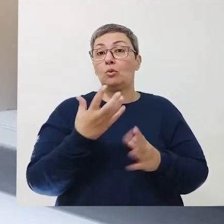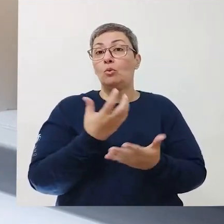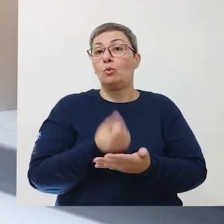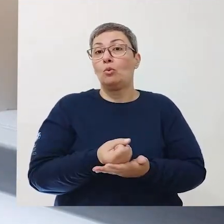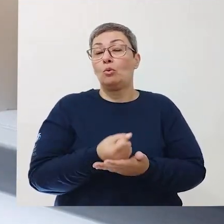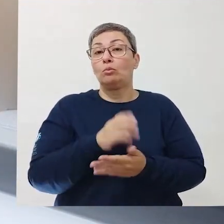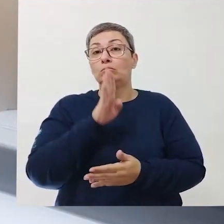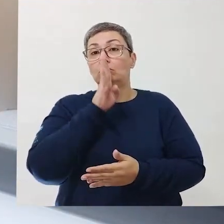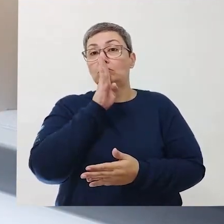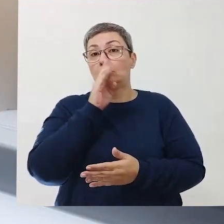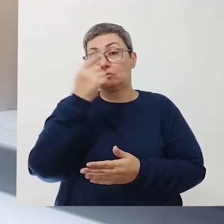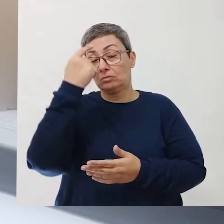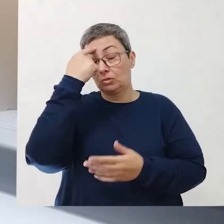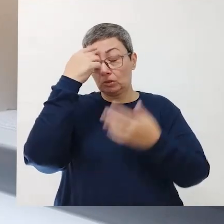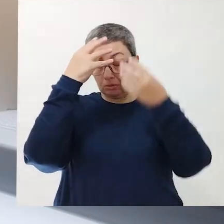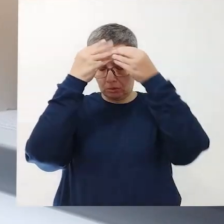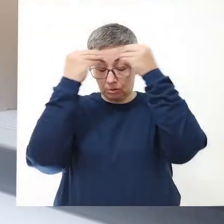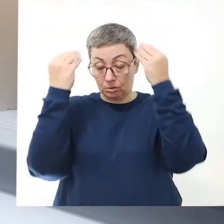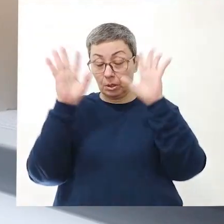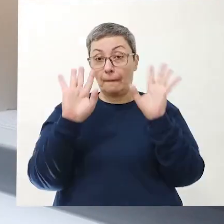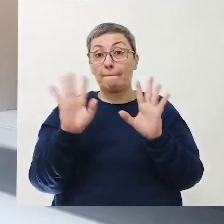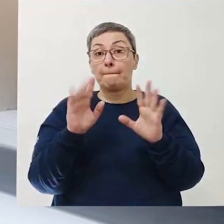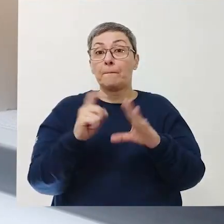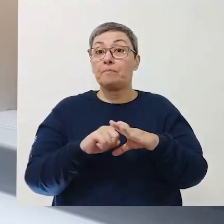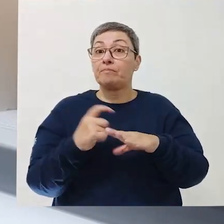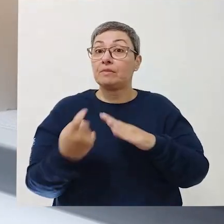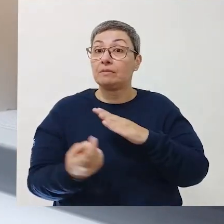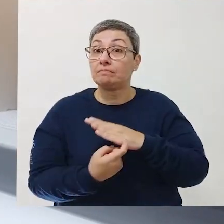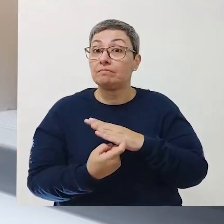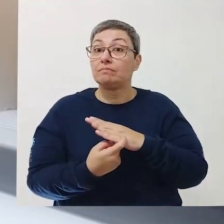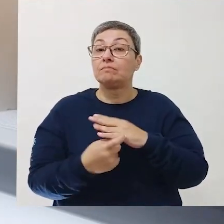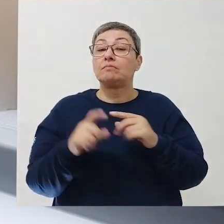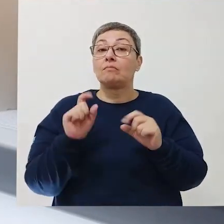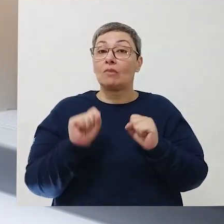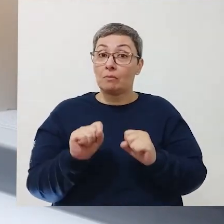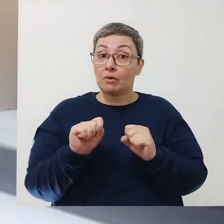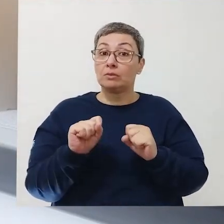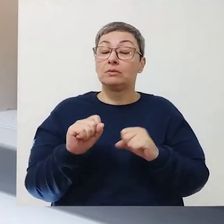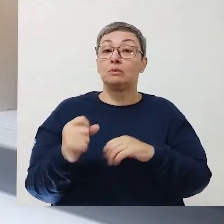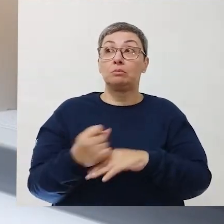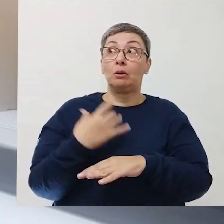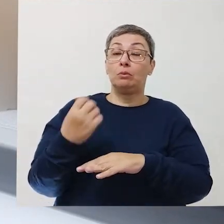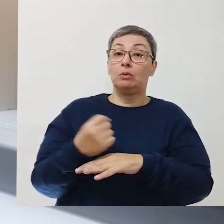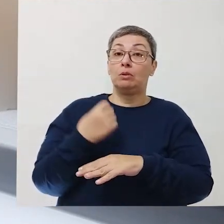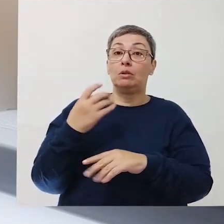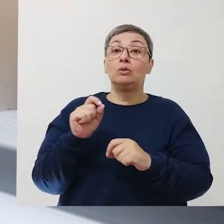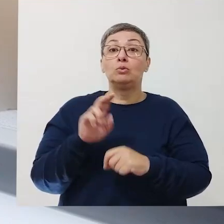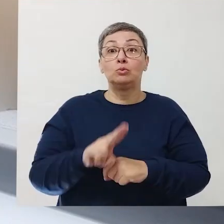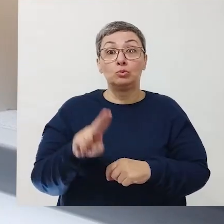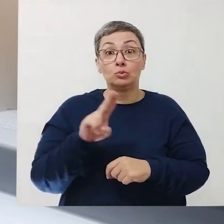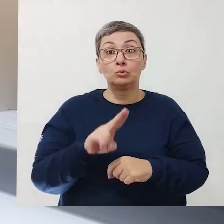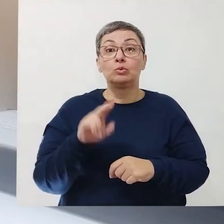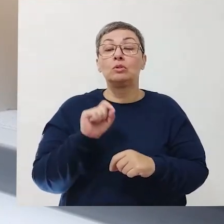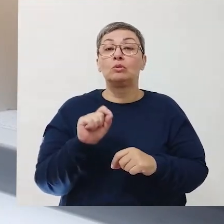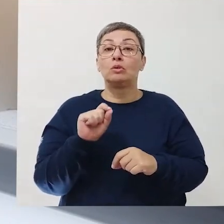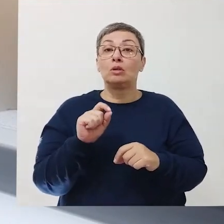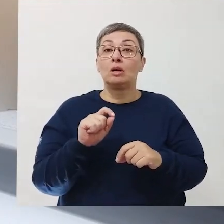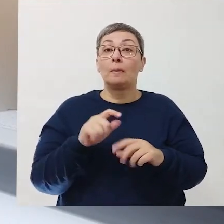Como tudo que é bom Necessita de moderação Faz-se necessário que criemos